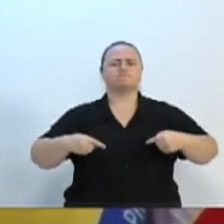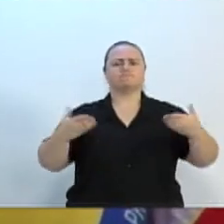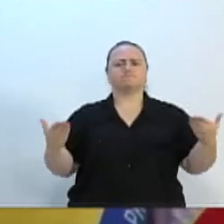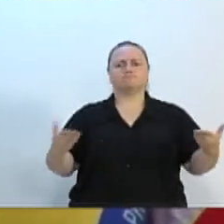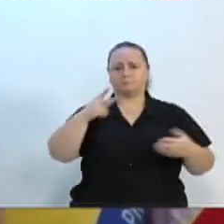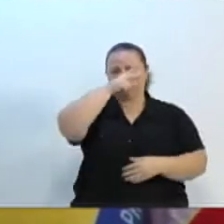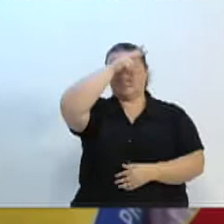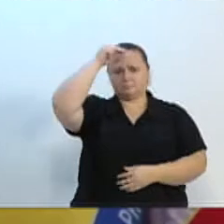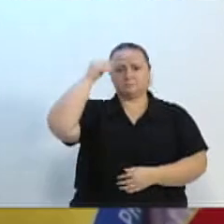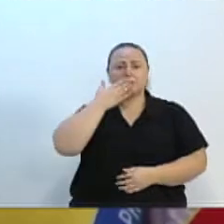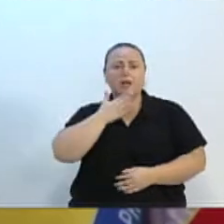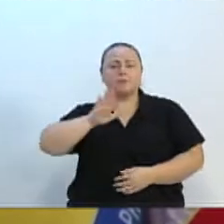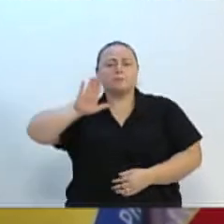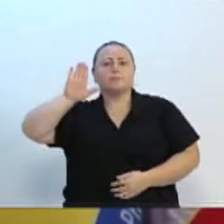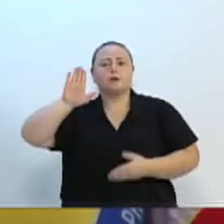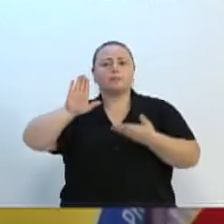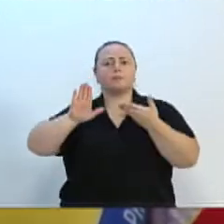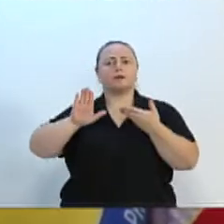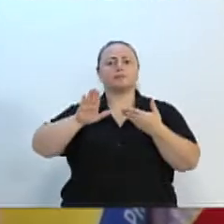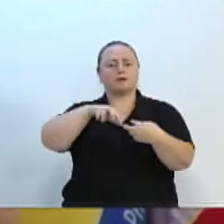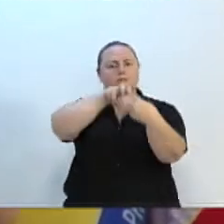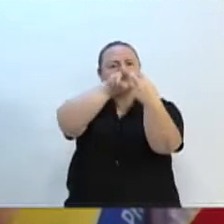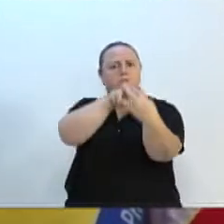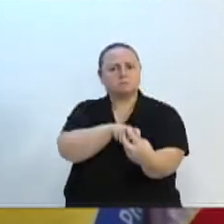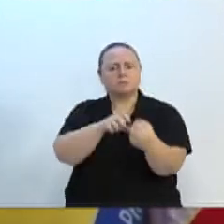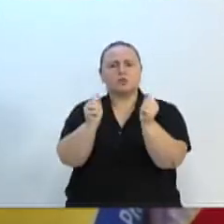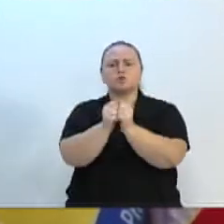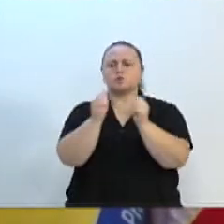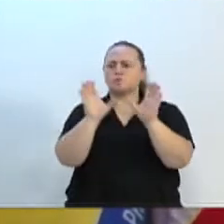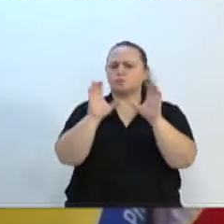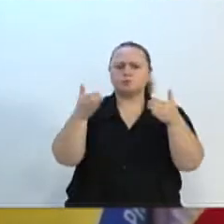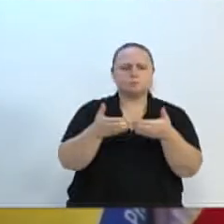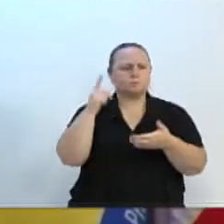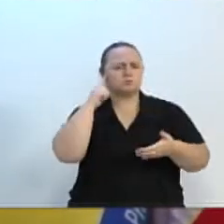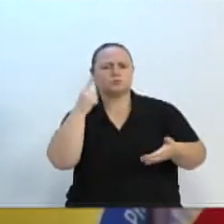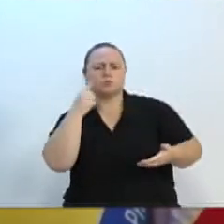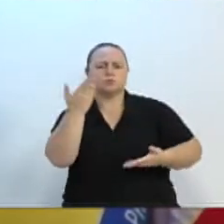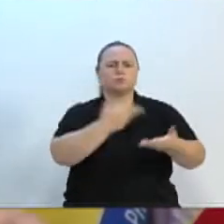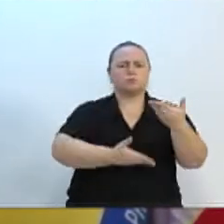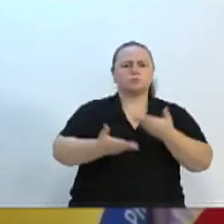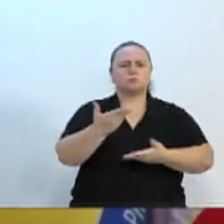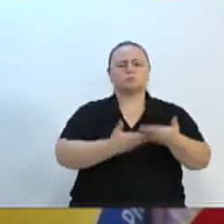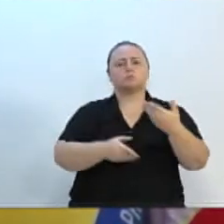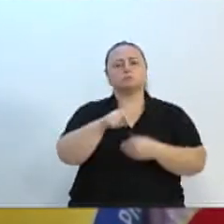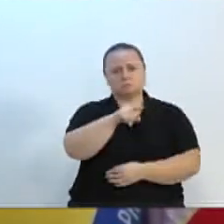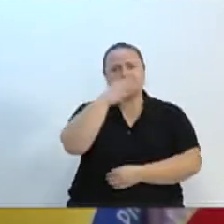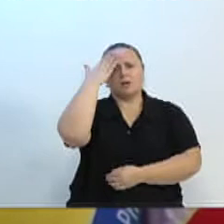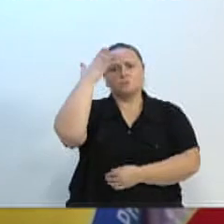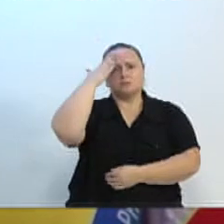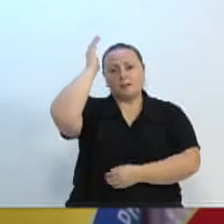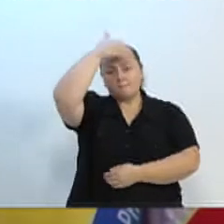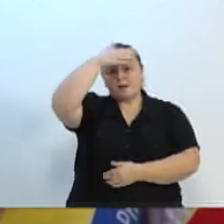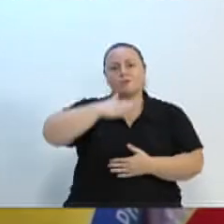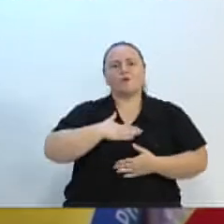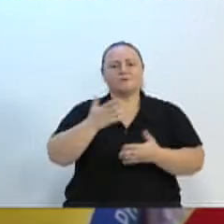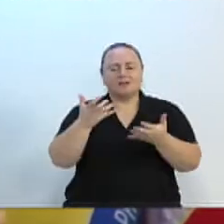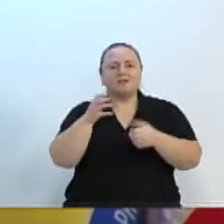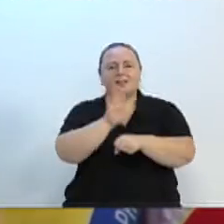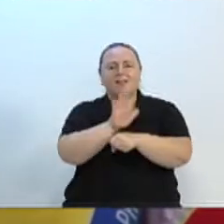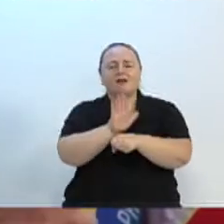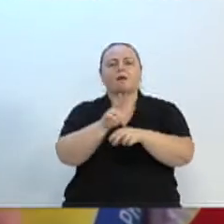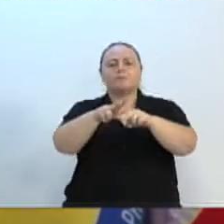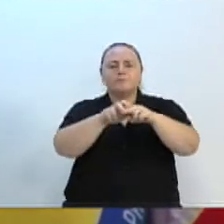prometeu, vereador Ians, que ia fazer uma conversa assim com a comunidade surda para a gente avançar. Eu sei que ele tem uma vontade de ajudar em relação a isso, e eu queria